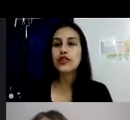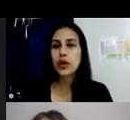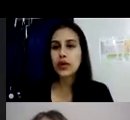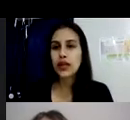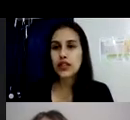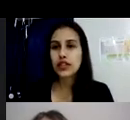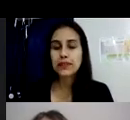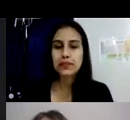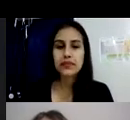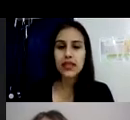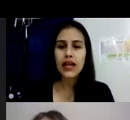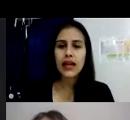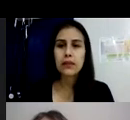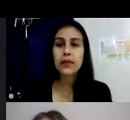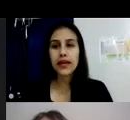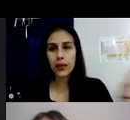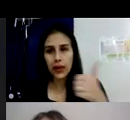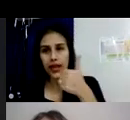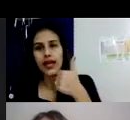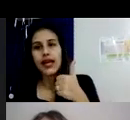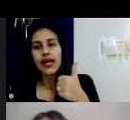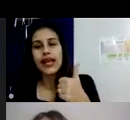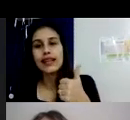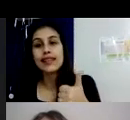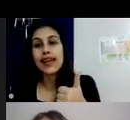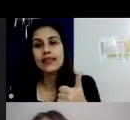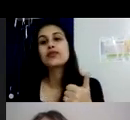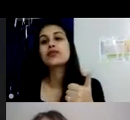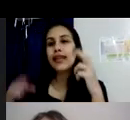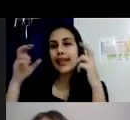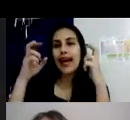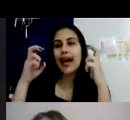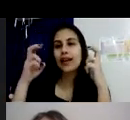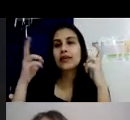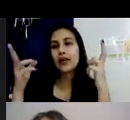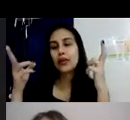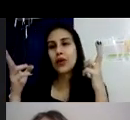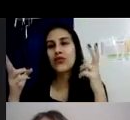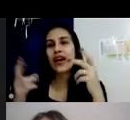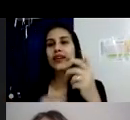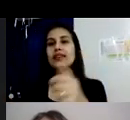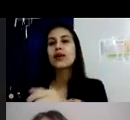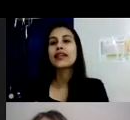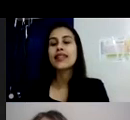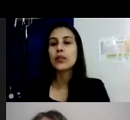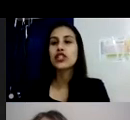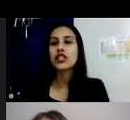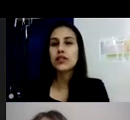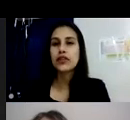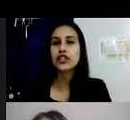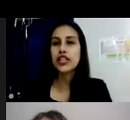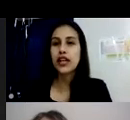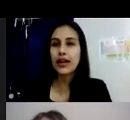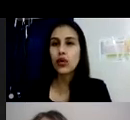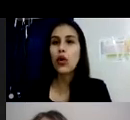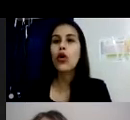tomam anticoagulante, primeiro, ele tem o sangue ralo, né, que o pessoal fala, então ele tem uma chance